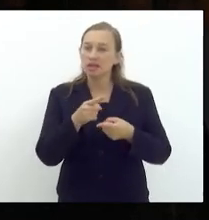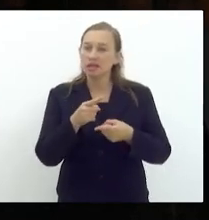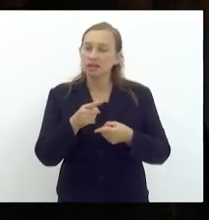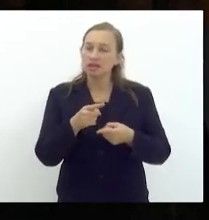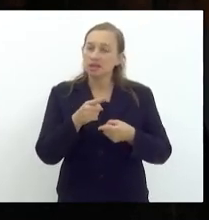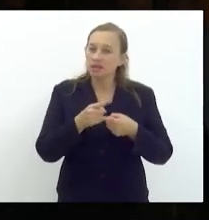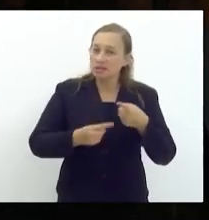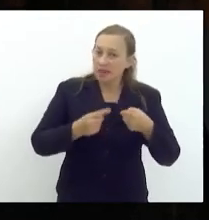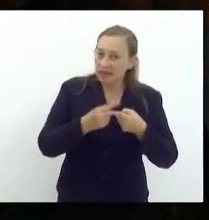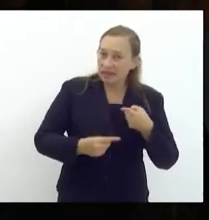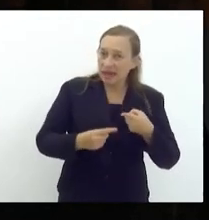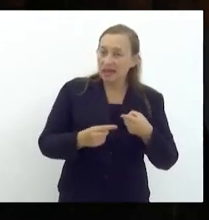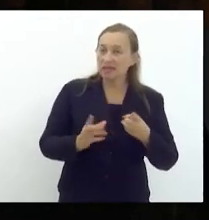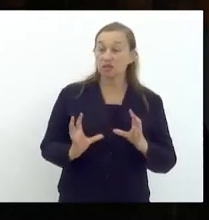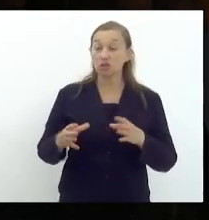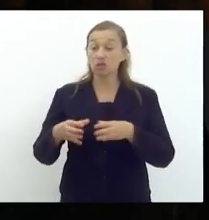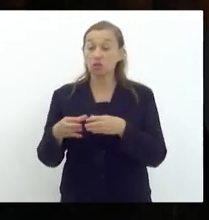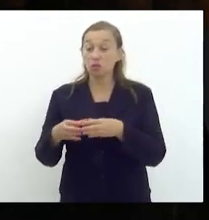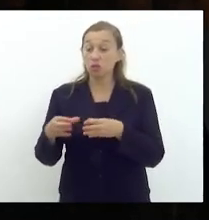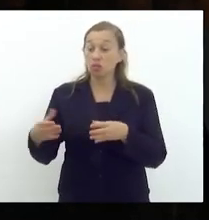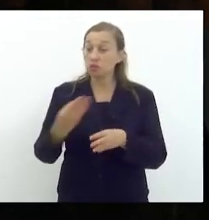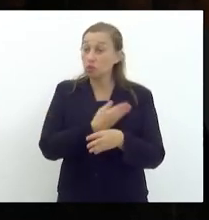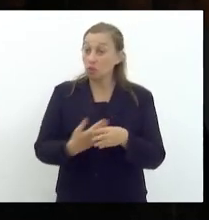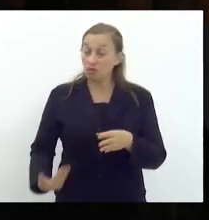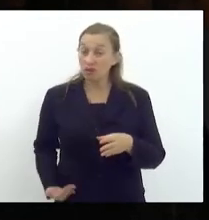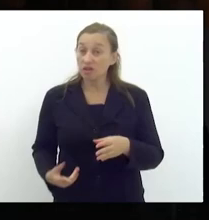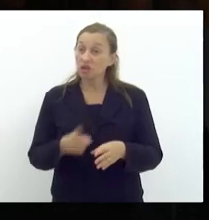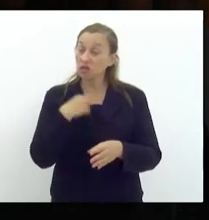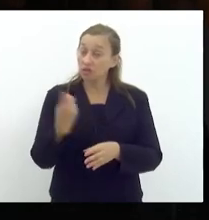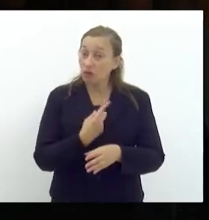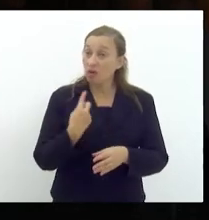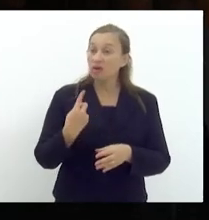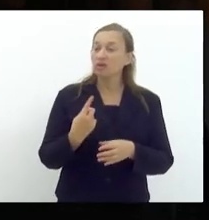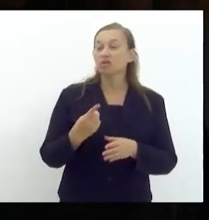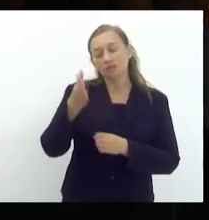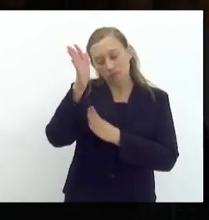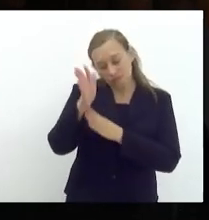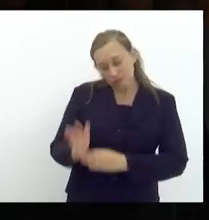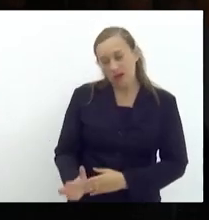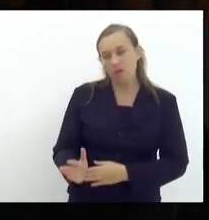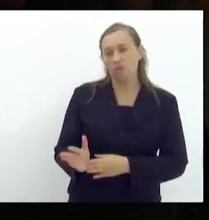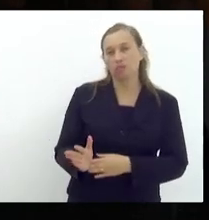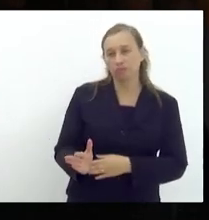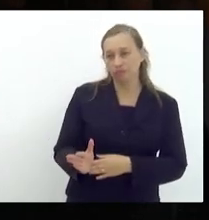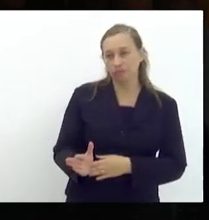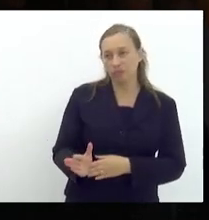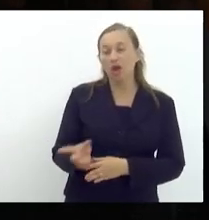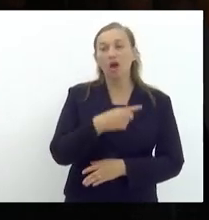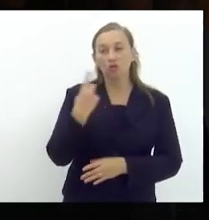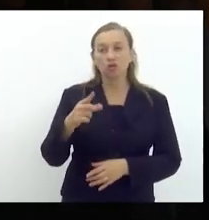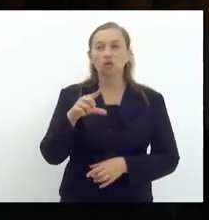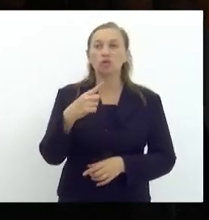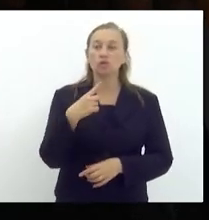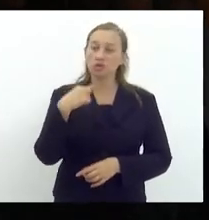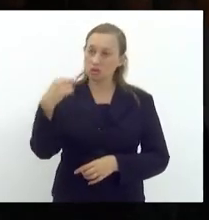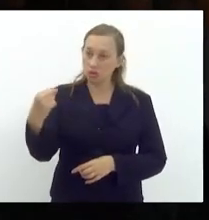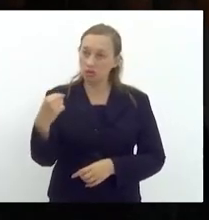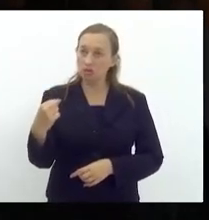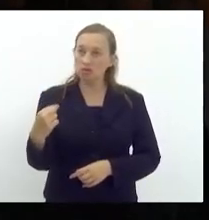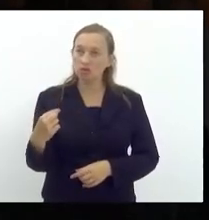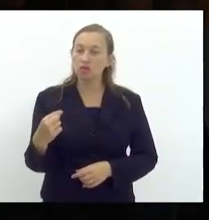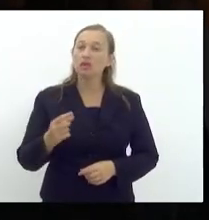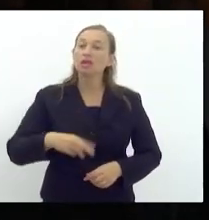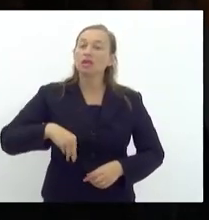composição na base governista e portanto nós estamos sendo fiel FIES aos nossos eleitores e aquilo que